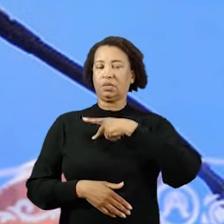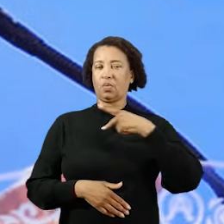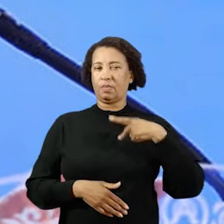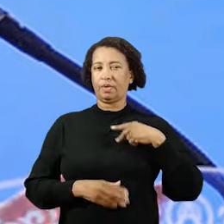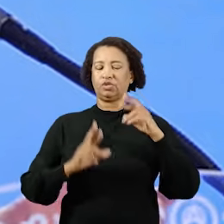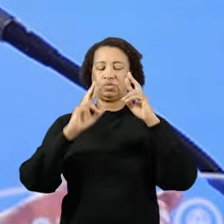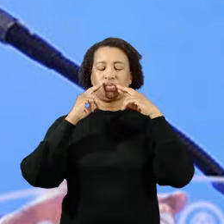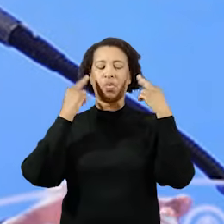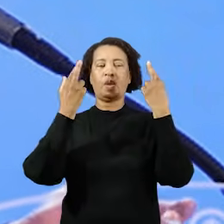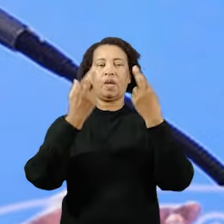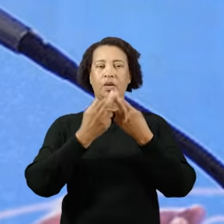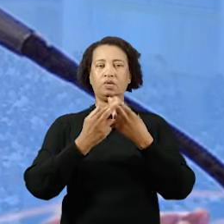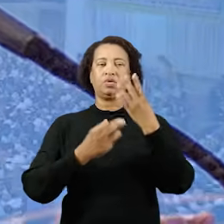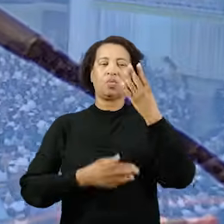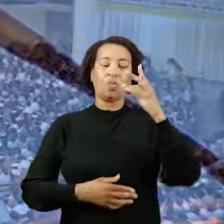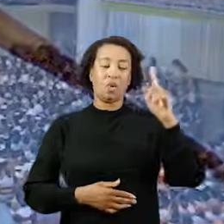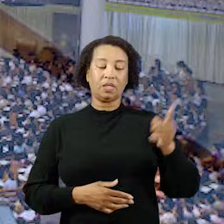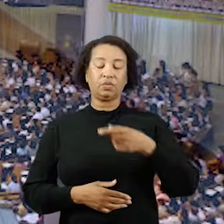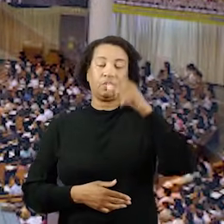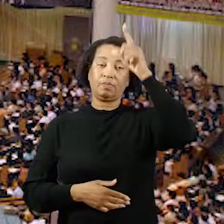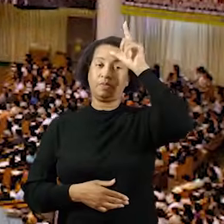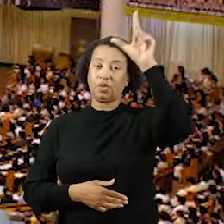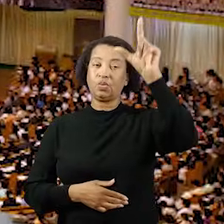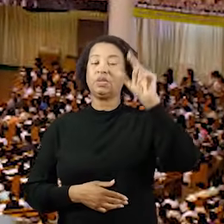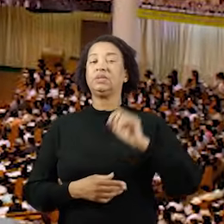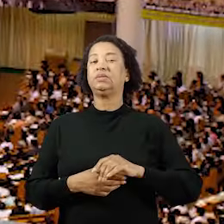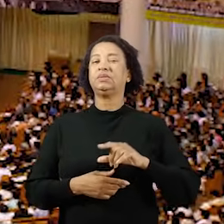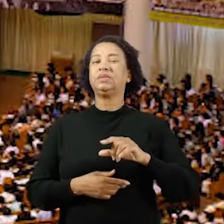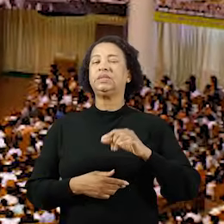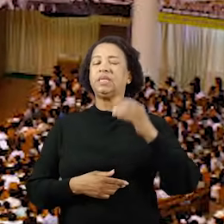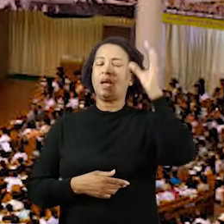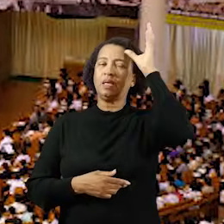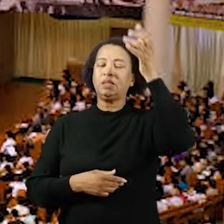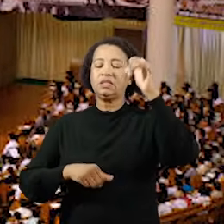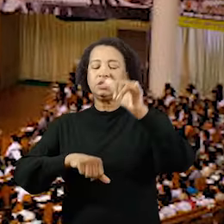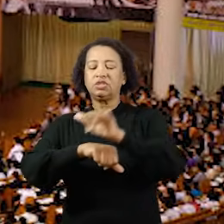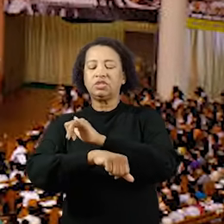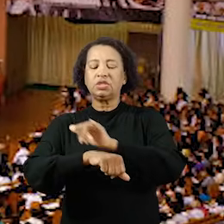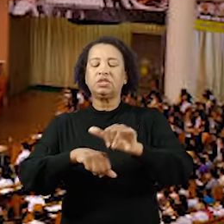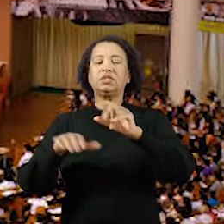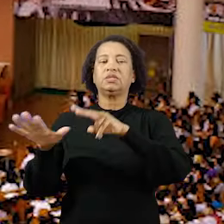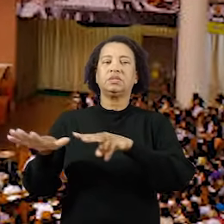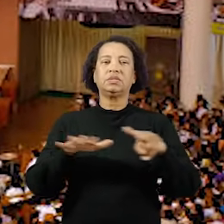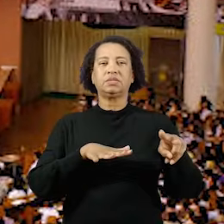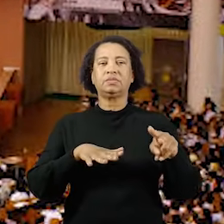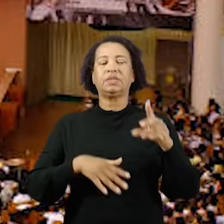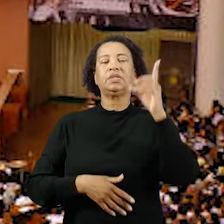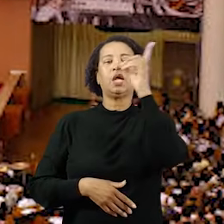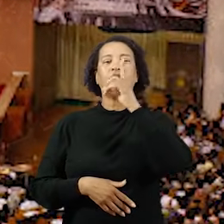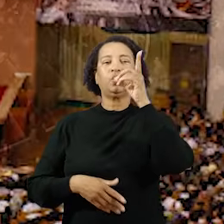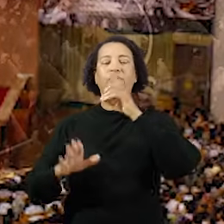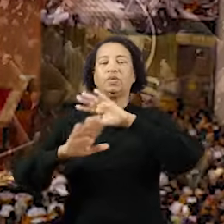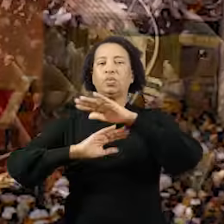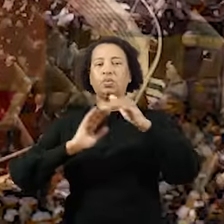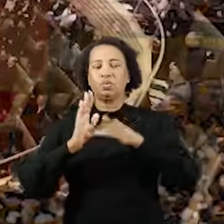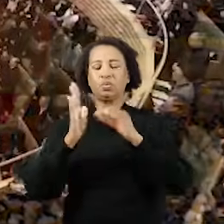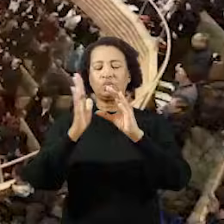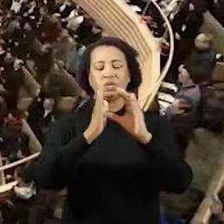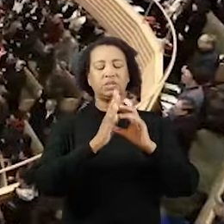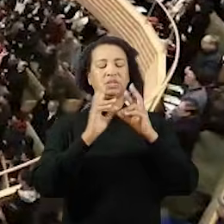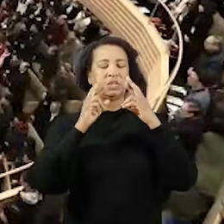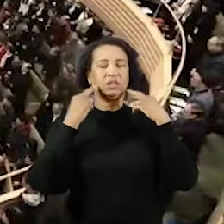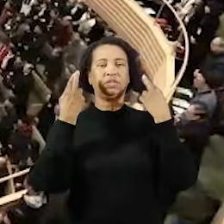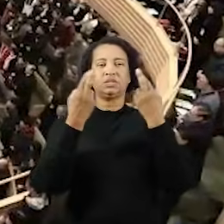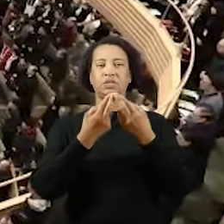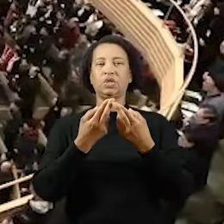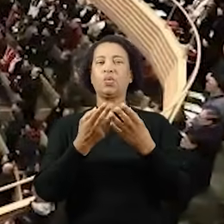Cho se reúne com os 4.000 líderes e define a estratégia da semana. No domingo, todas as células se reúnem,